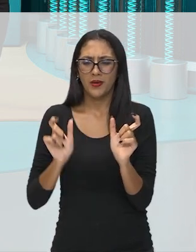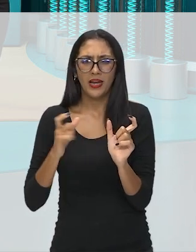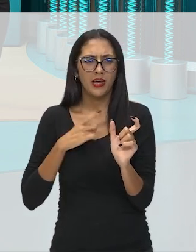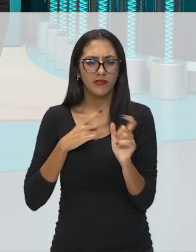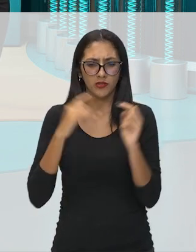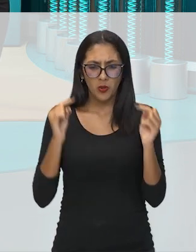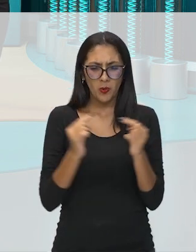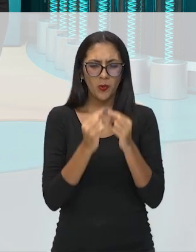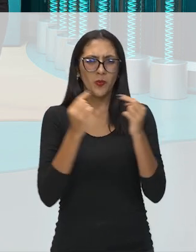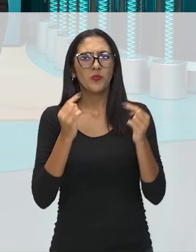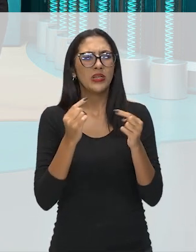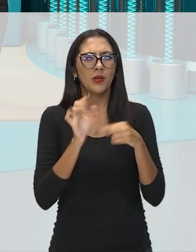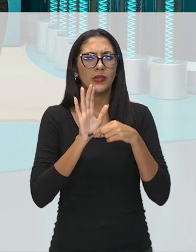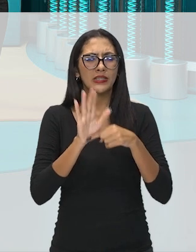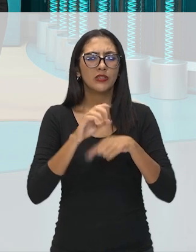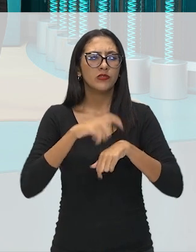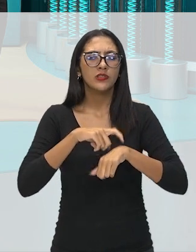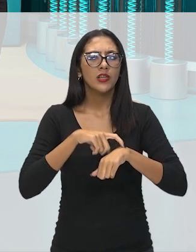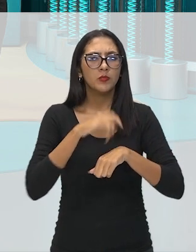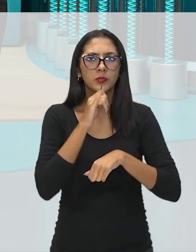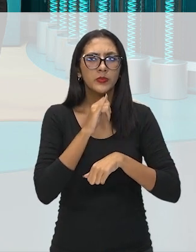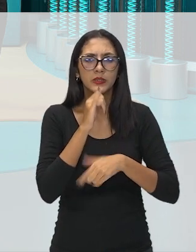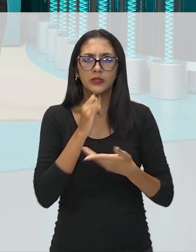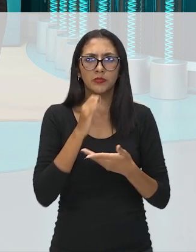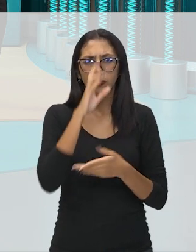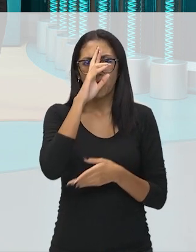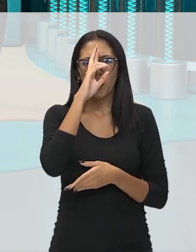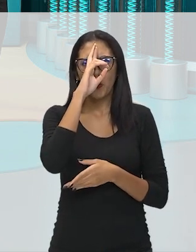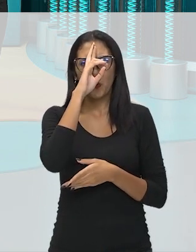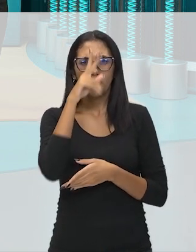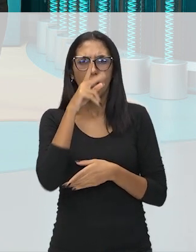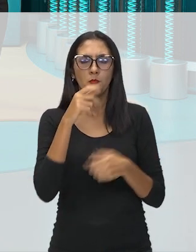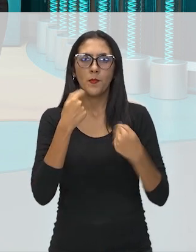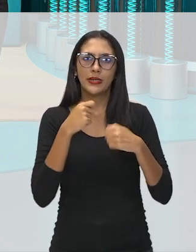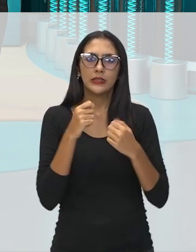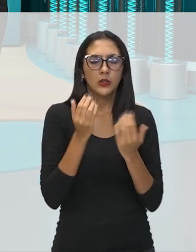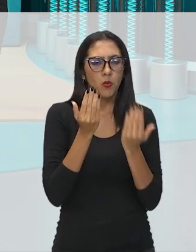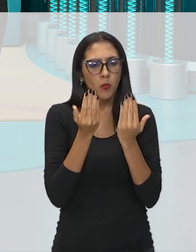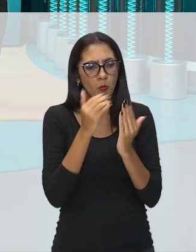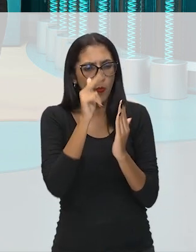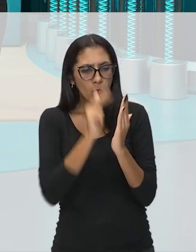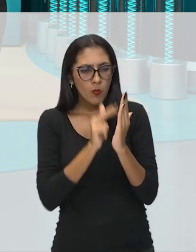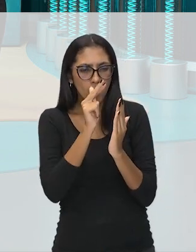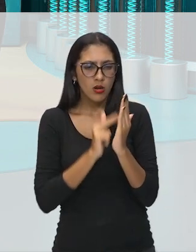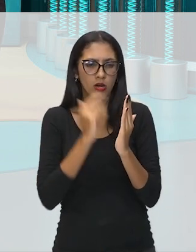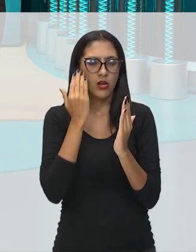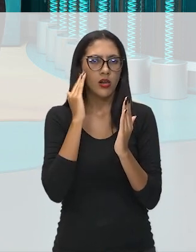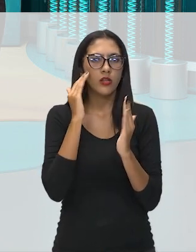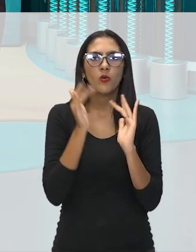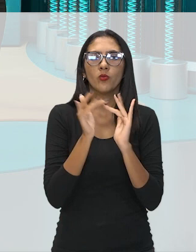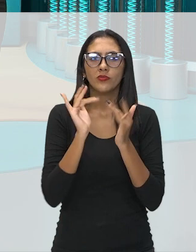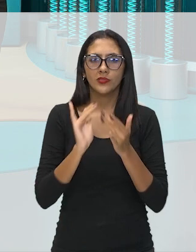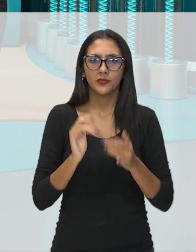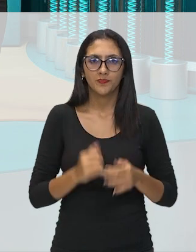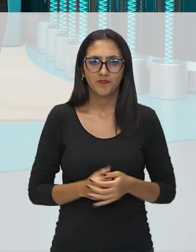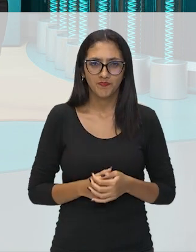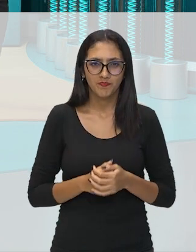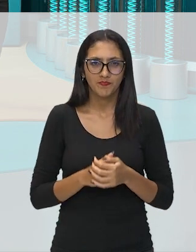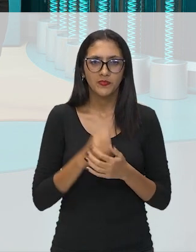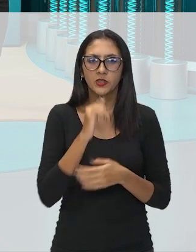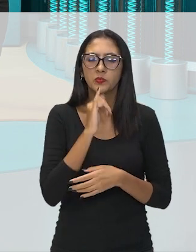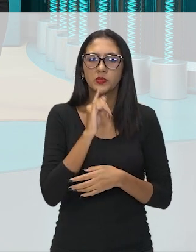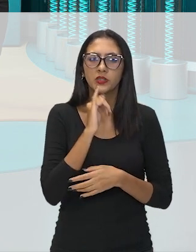pouquinho, né? E agora, o que a gente usa? Vai usar o contexto. Porém, se eu tiver, no caso, o uso do when, que